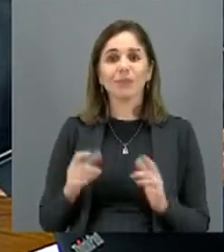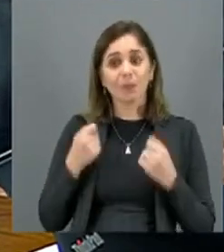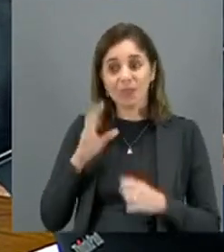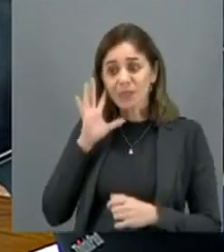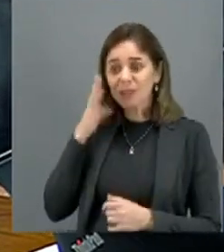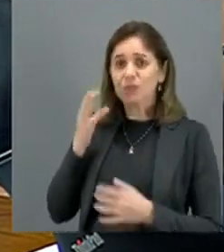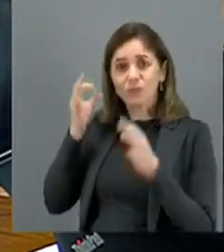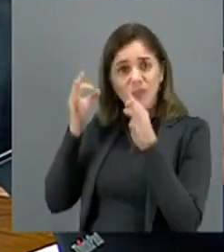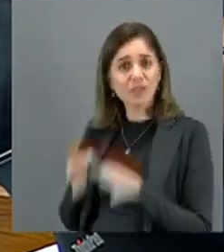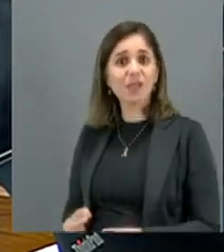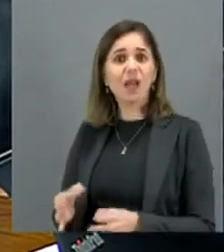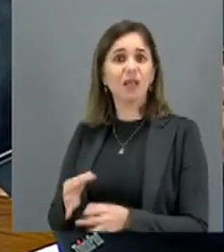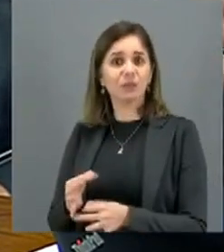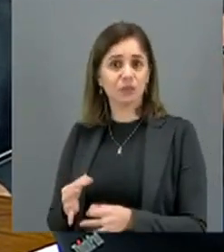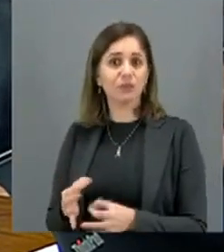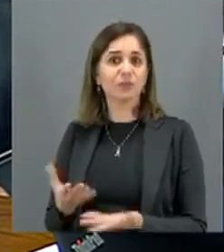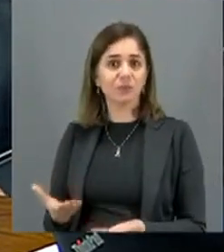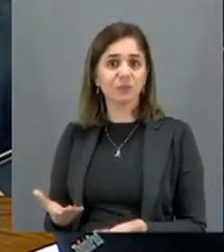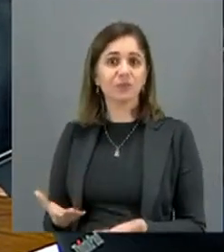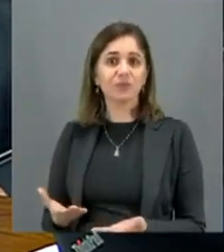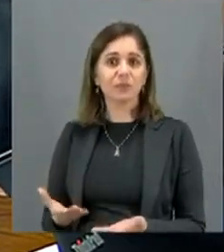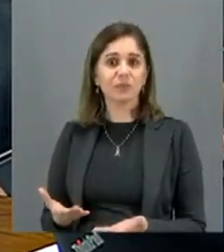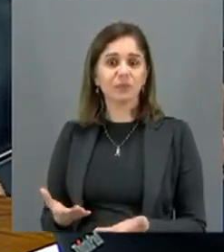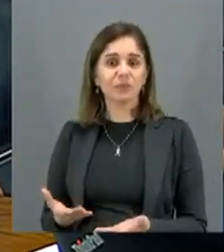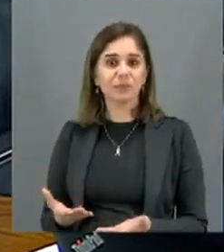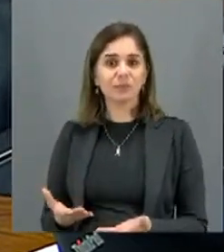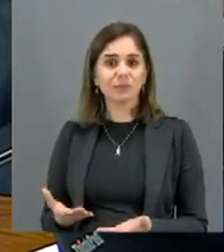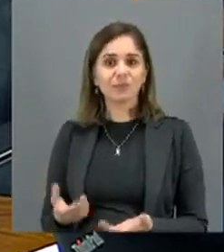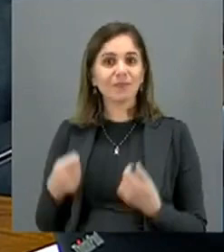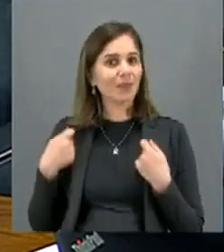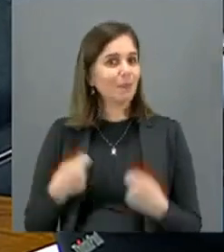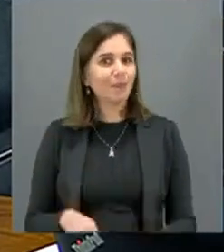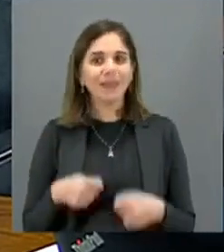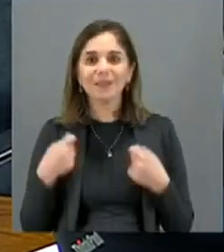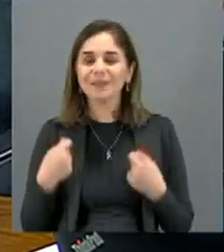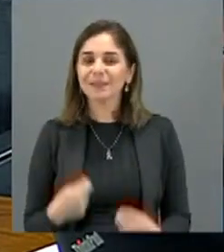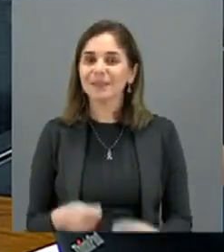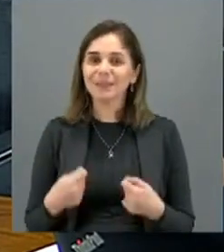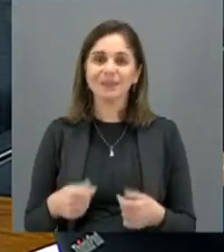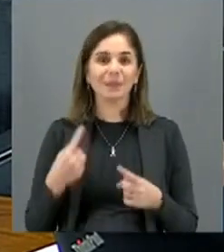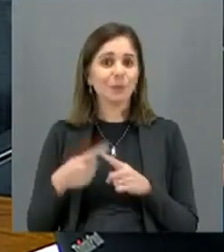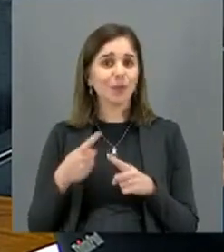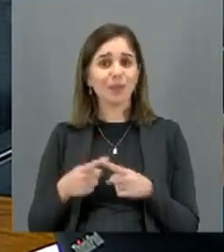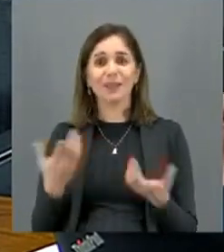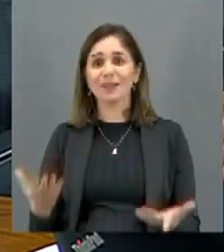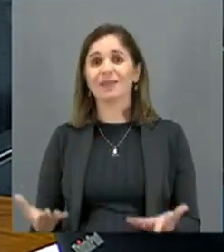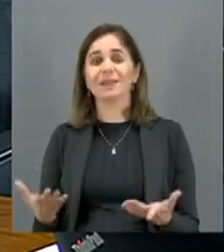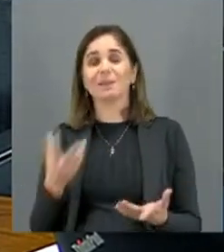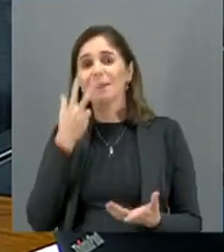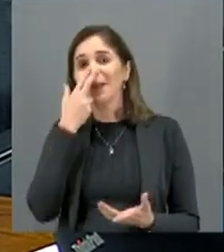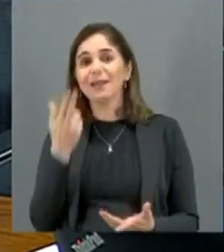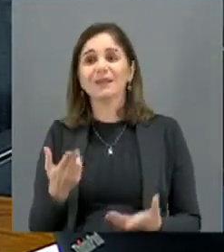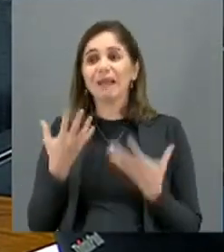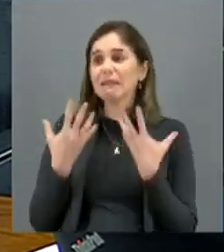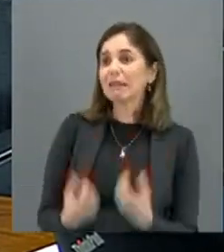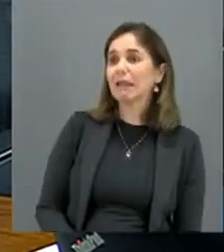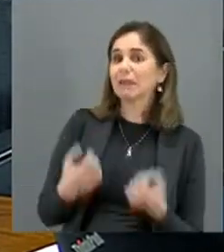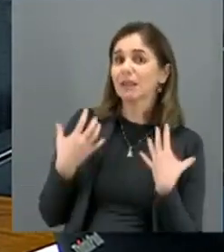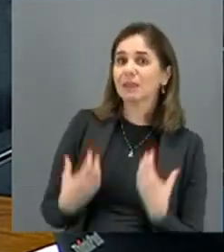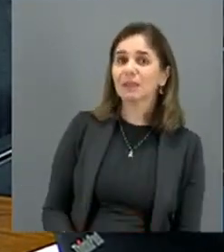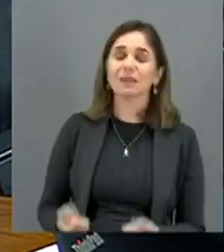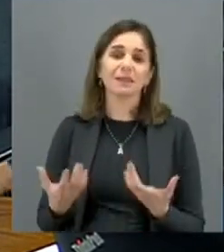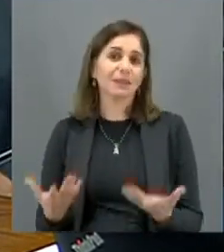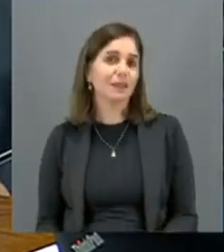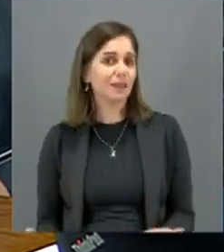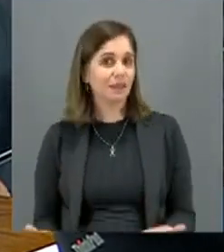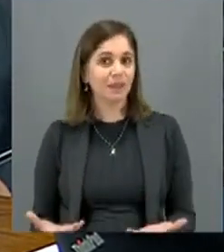país. Nós estamos literalmente colonizados por uma lógica do politicamente correto. E vejam, pergunte